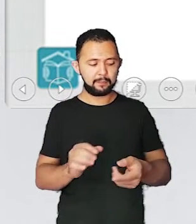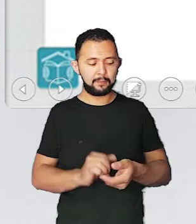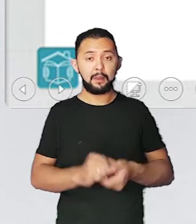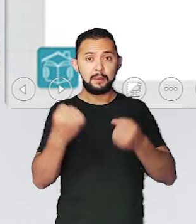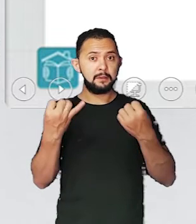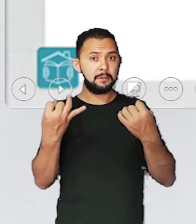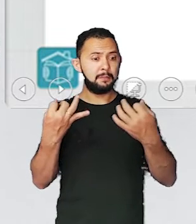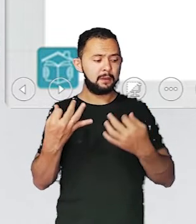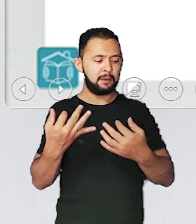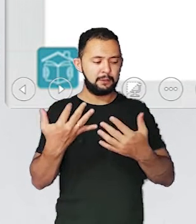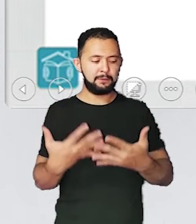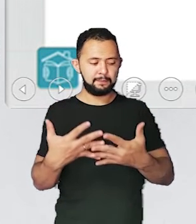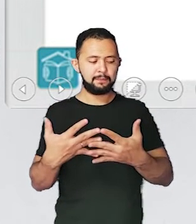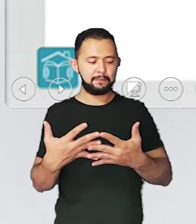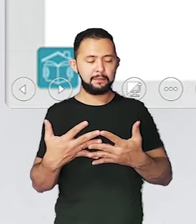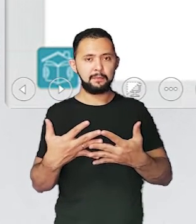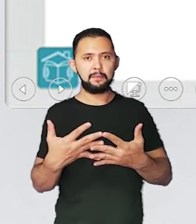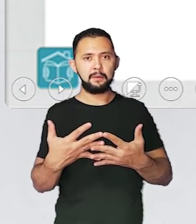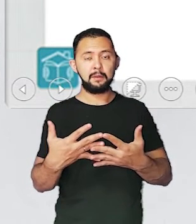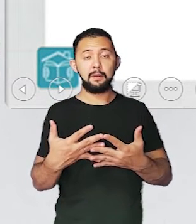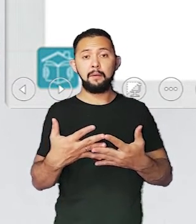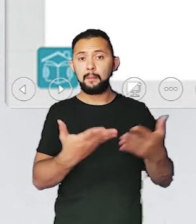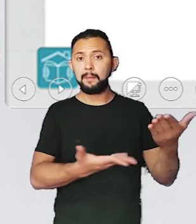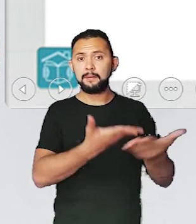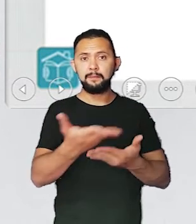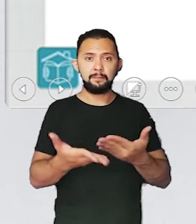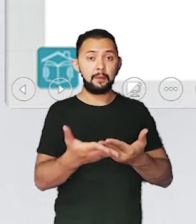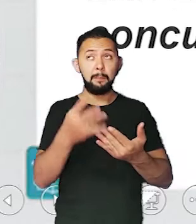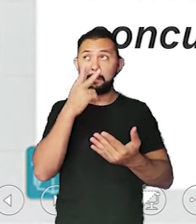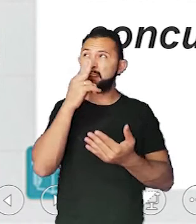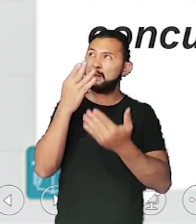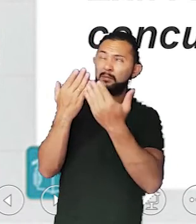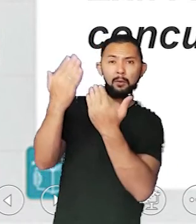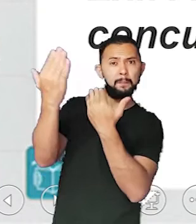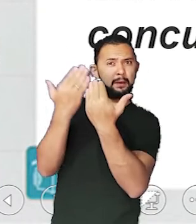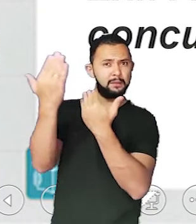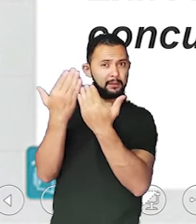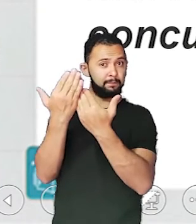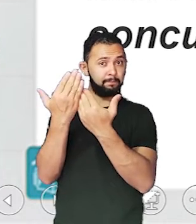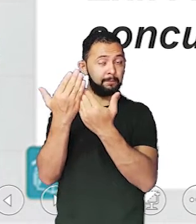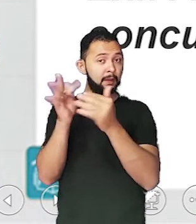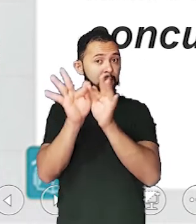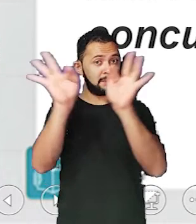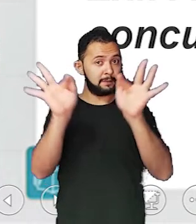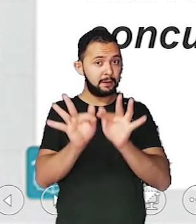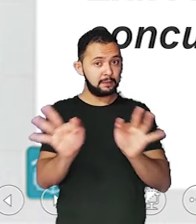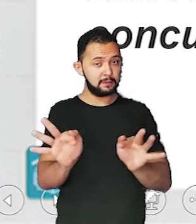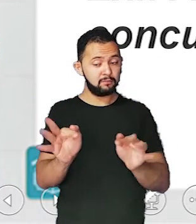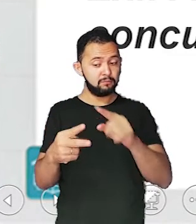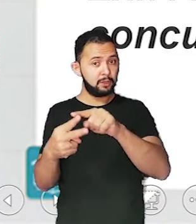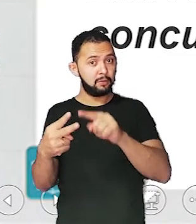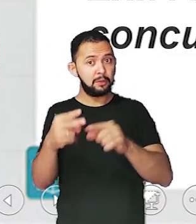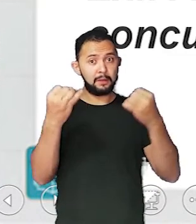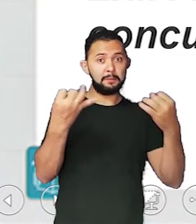são bonitas vão participar do concurso de beleza. Já na explicativa, né? Veja